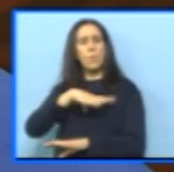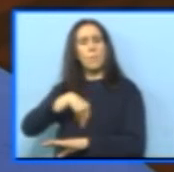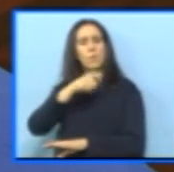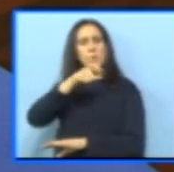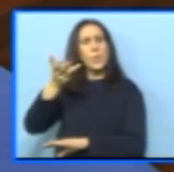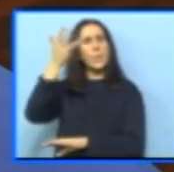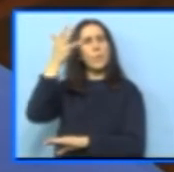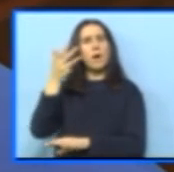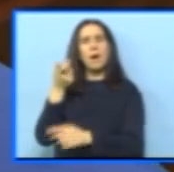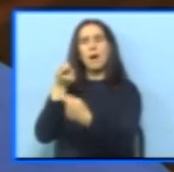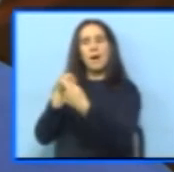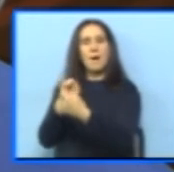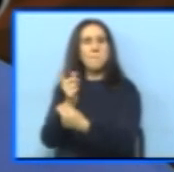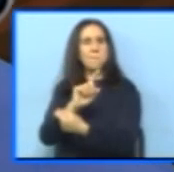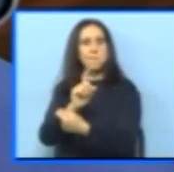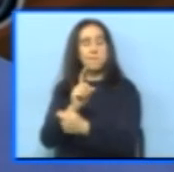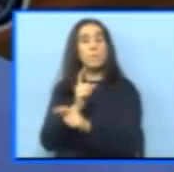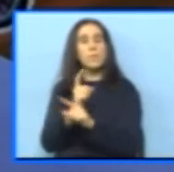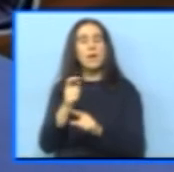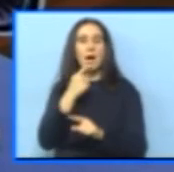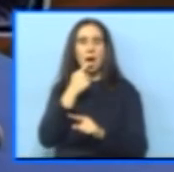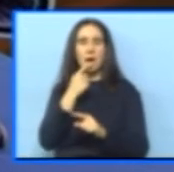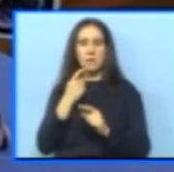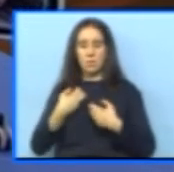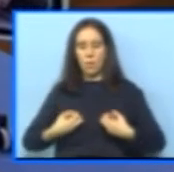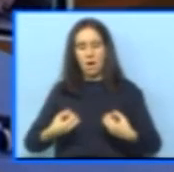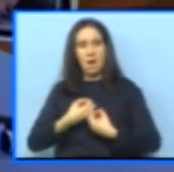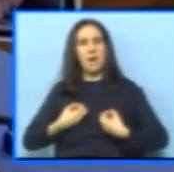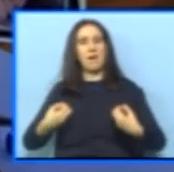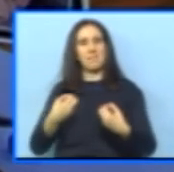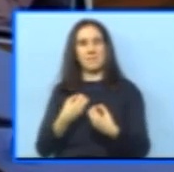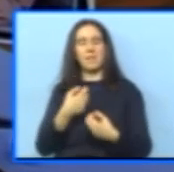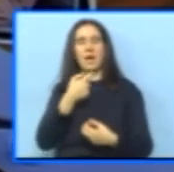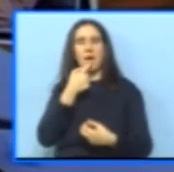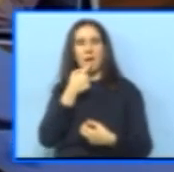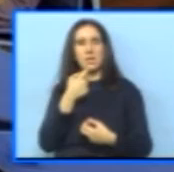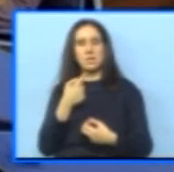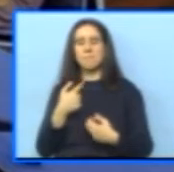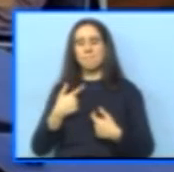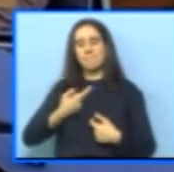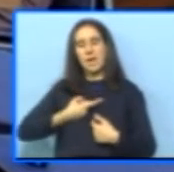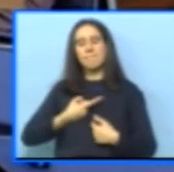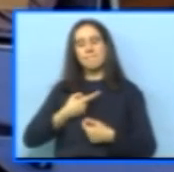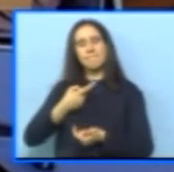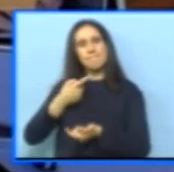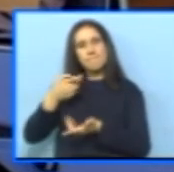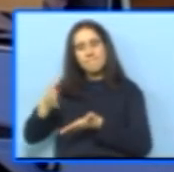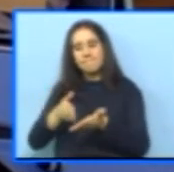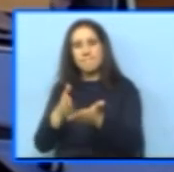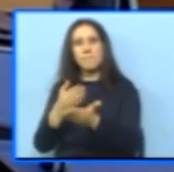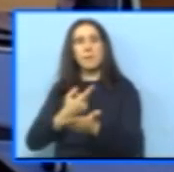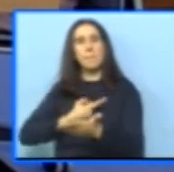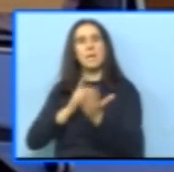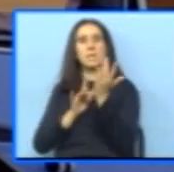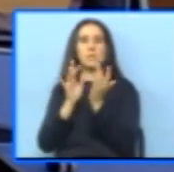lá. Porquê? Porque é preciso o tal despojamento, é preciso o tal percurso, é preciso o tal acompanhamento de